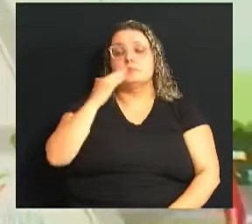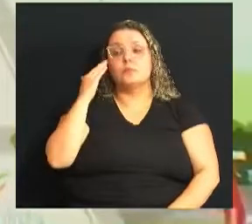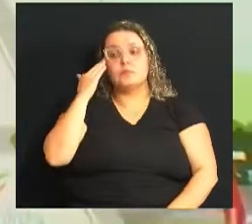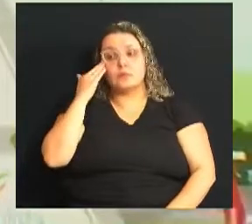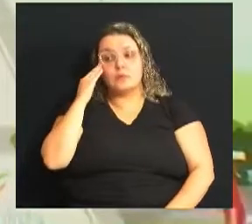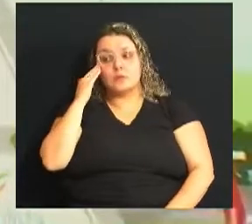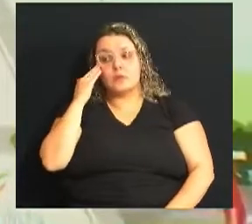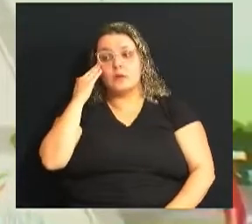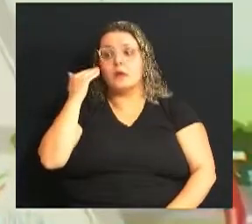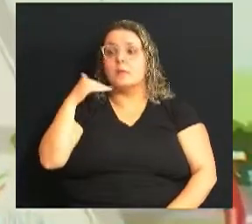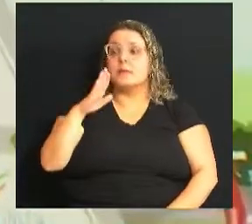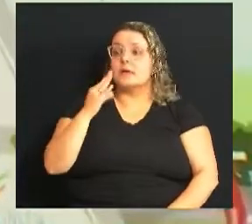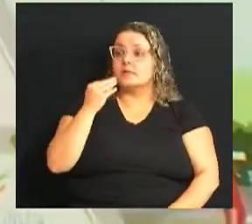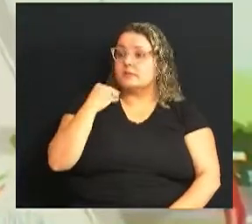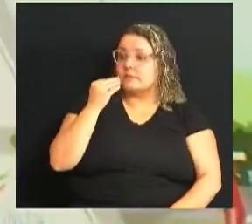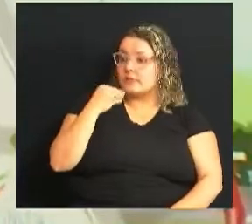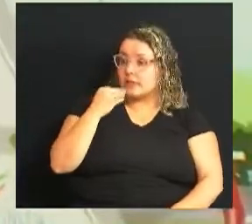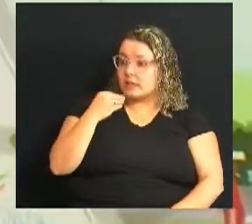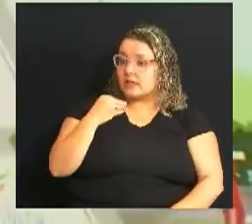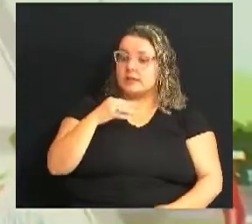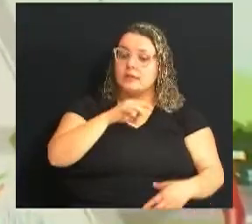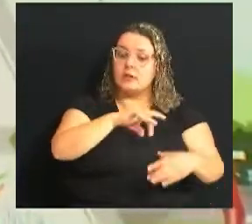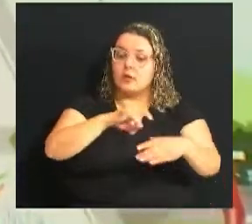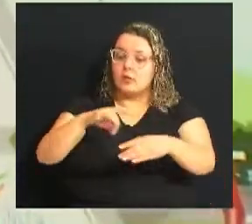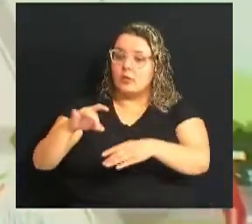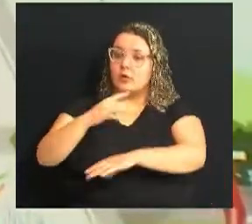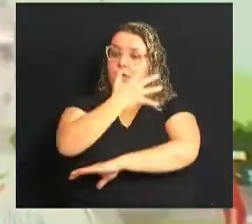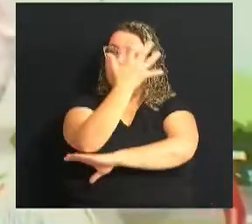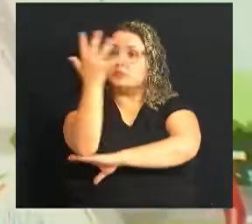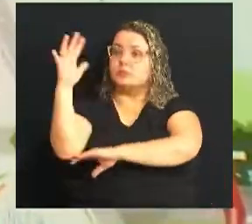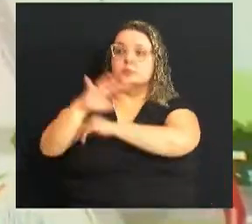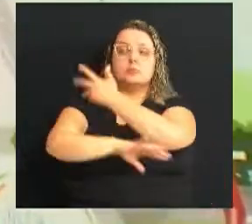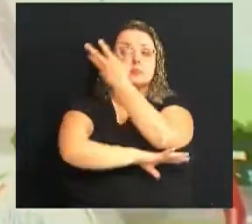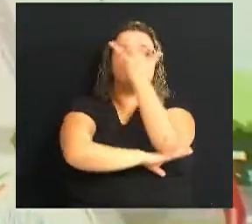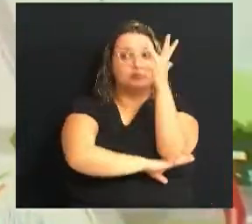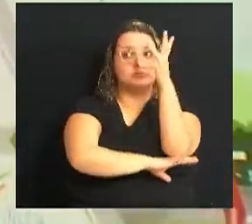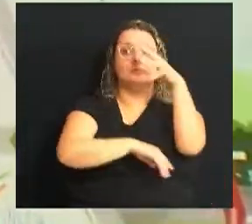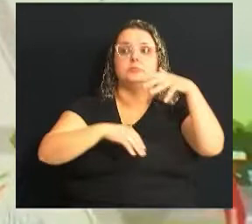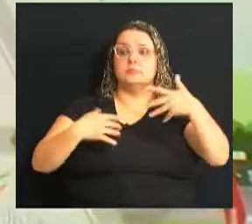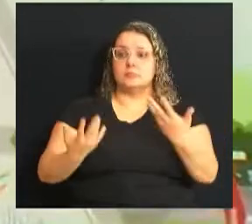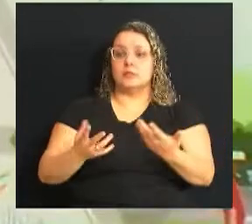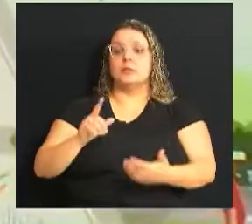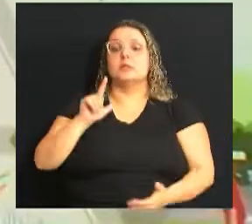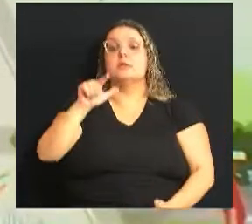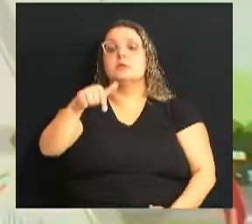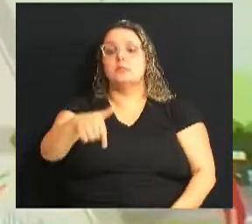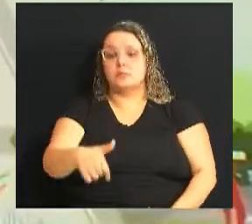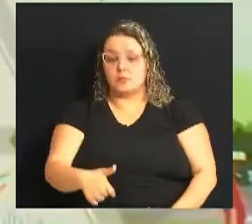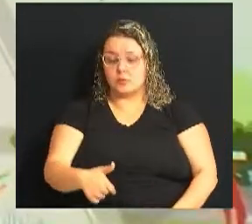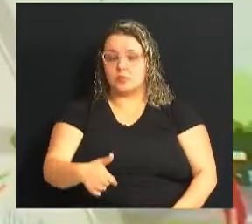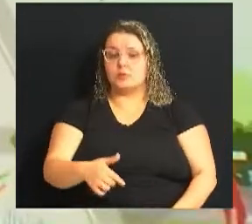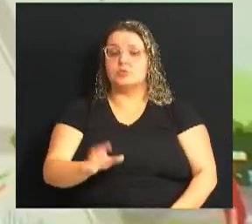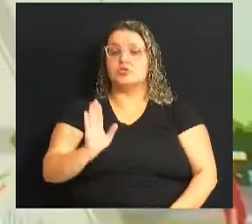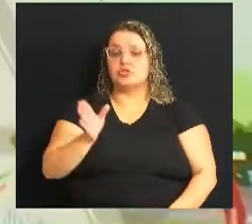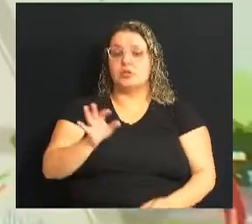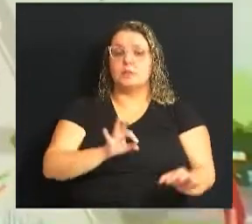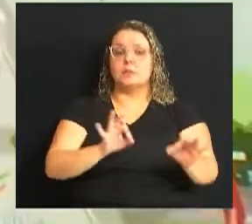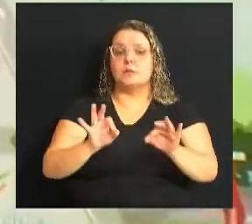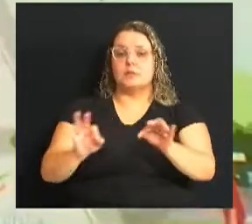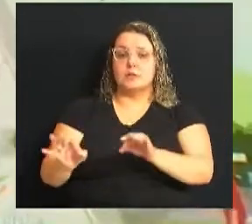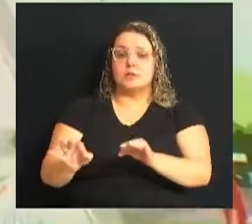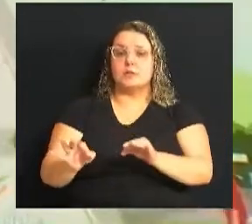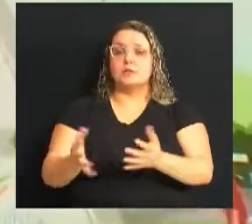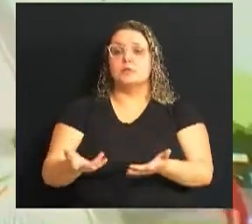mais fragilizada com relação à arborização. Na sequência, nós estamos já preparando um projeto